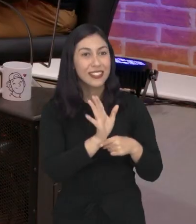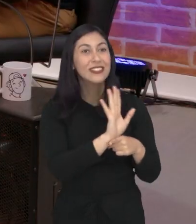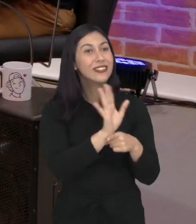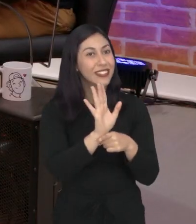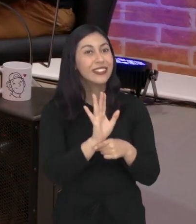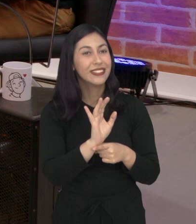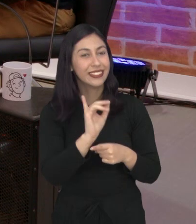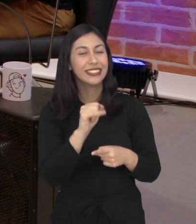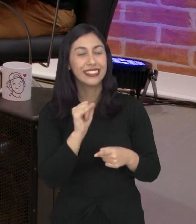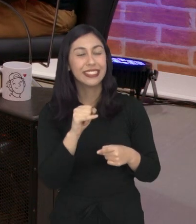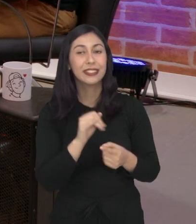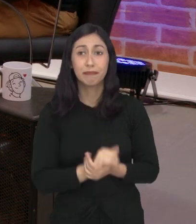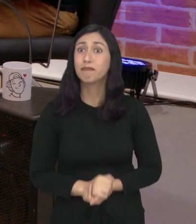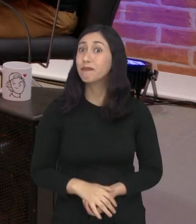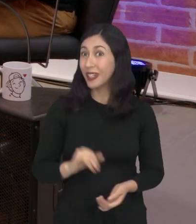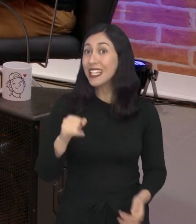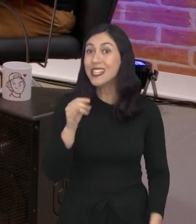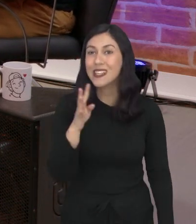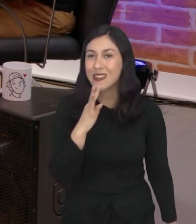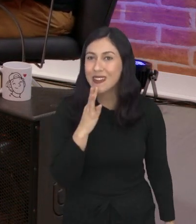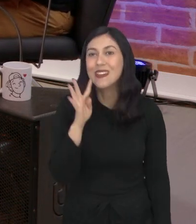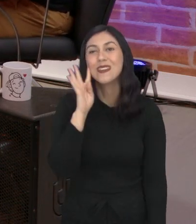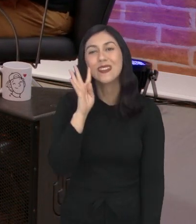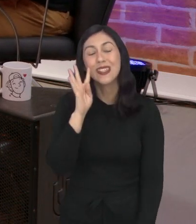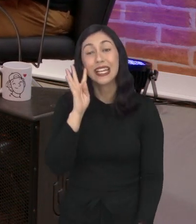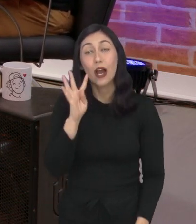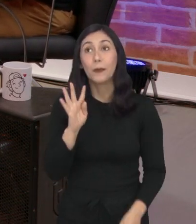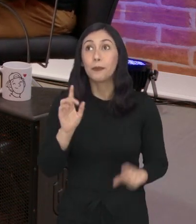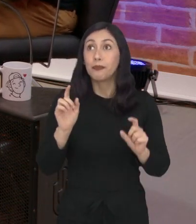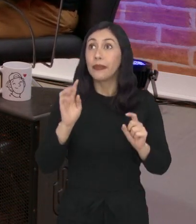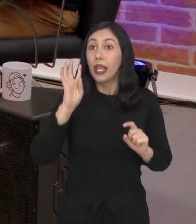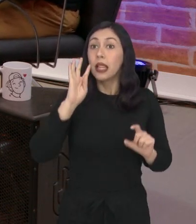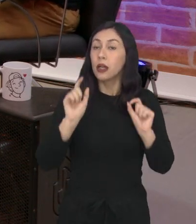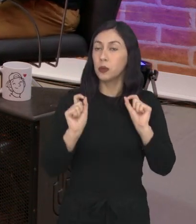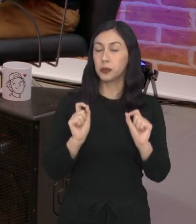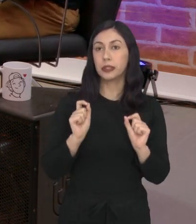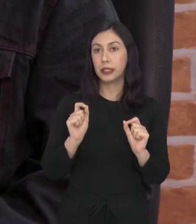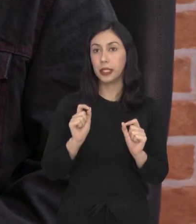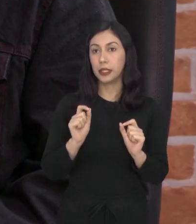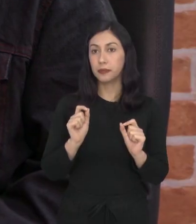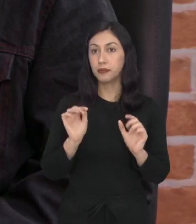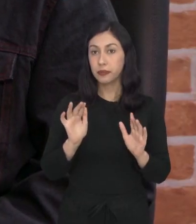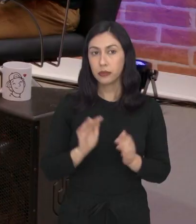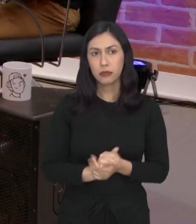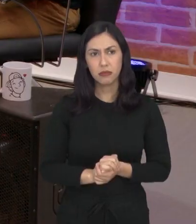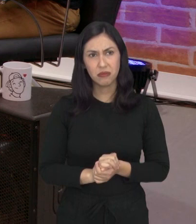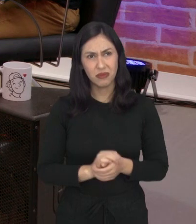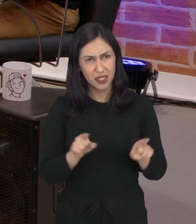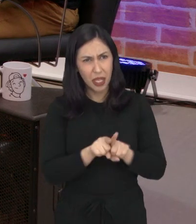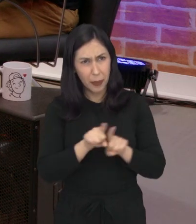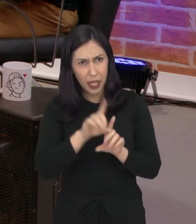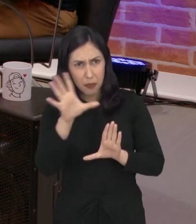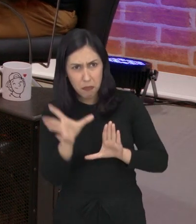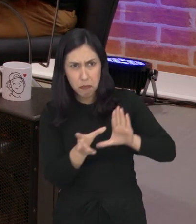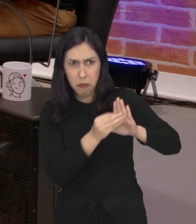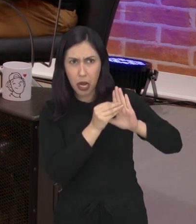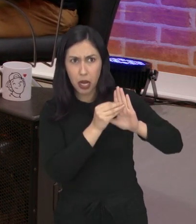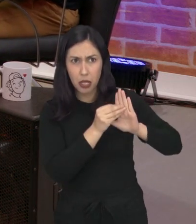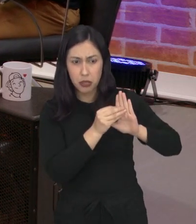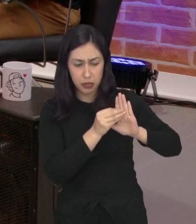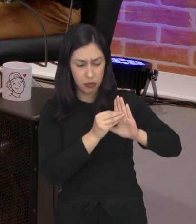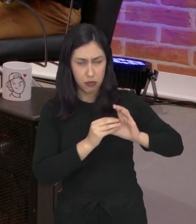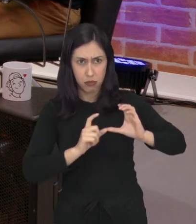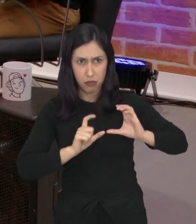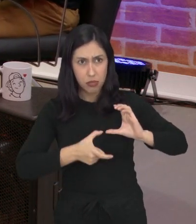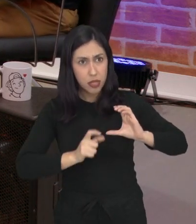né? Ele Cara, mesmo. é muito legal. E tipo assim, isso é uma coisa muito bacana, porque... E eu não sei se isso é cultura geek, isso daí é Não, cultura acaba geek. sendo. Querendo